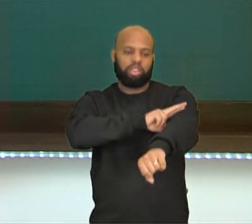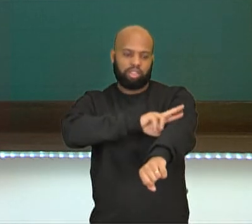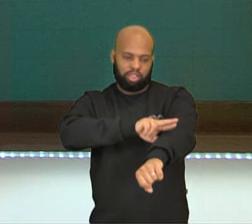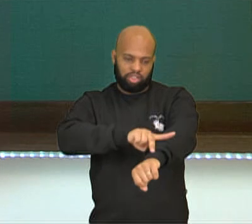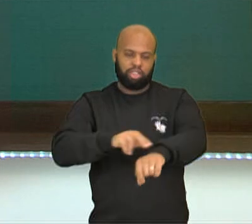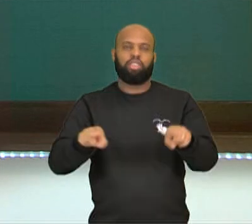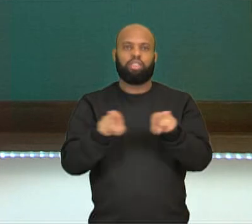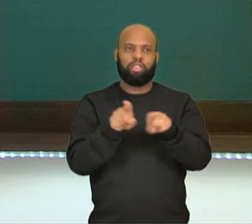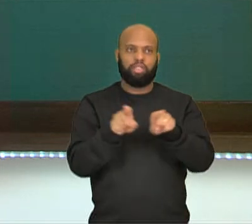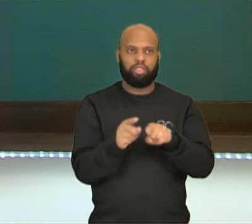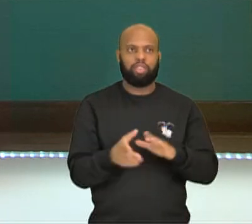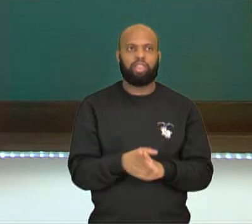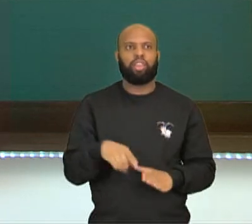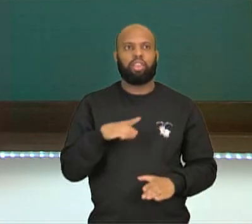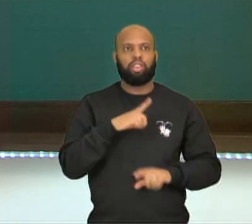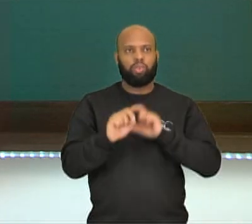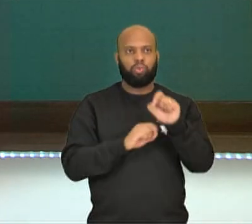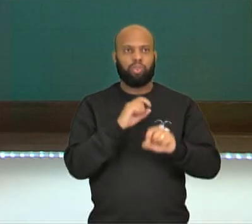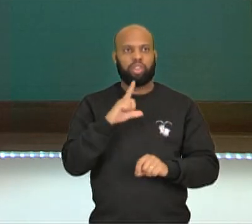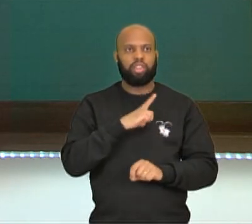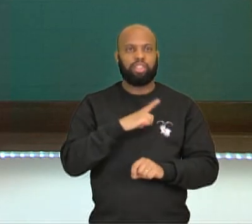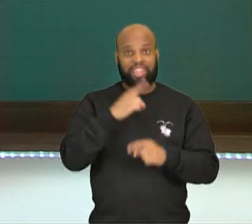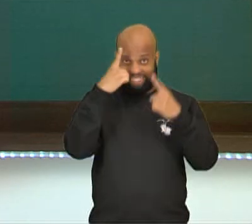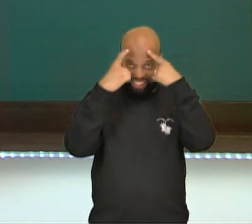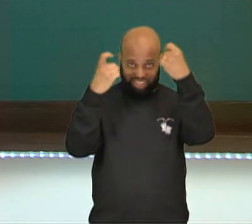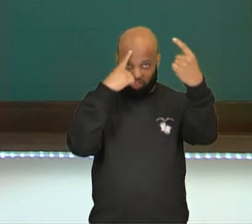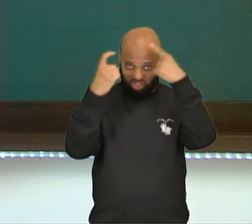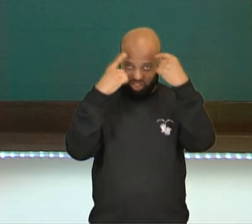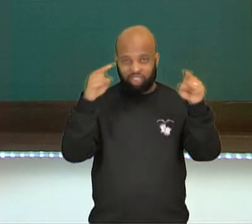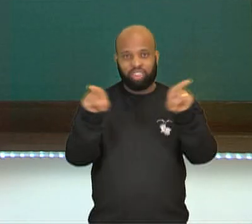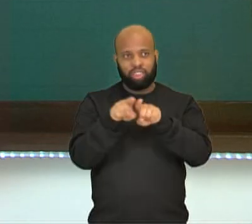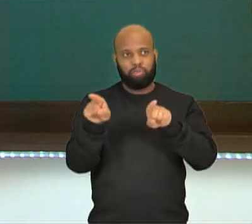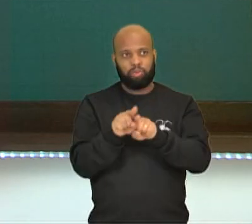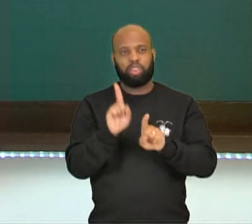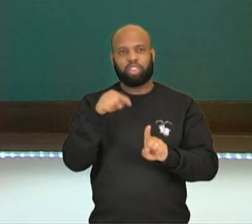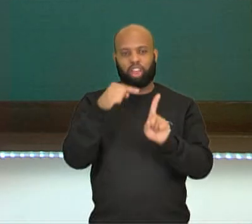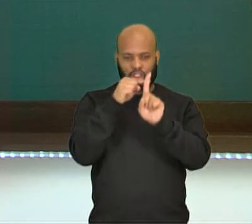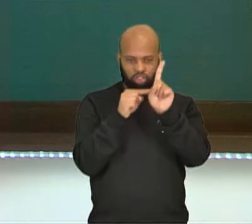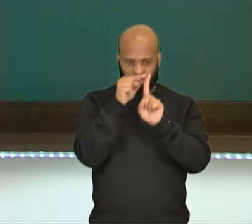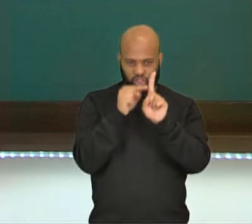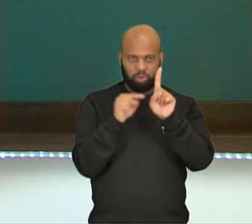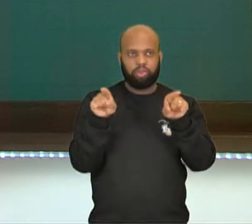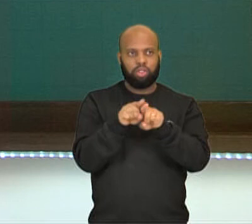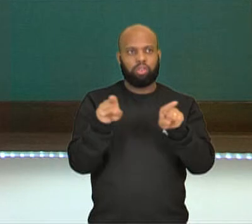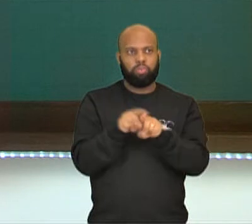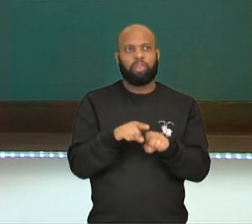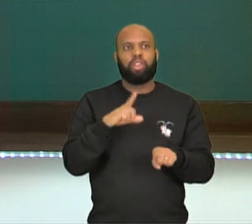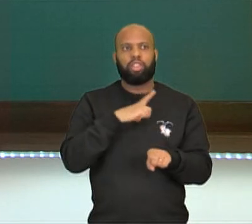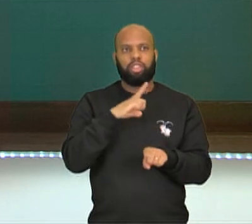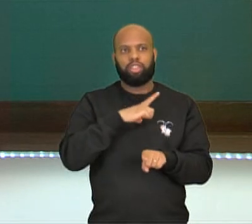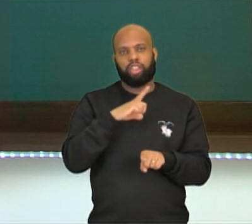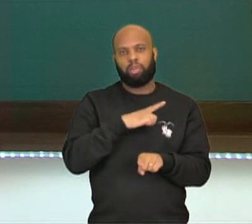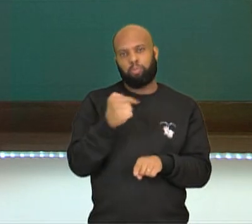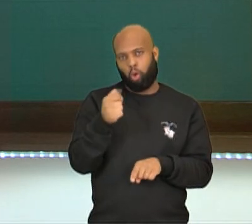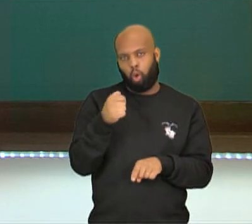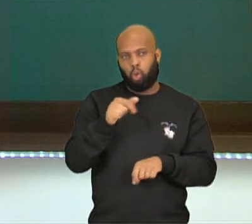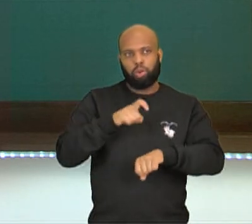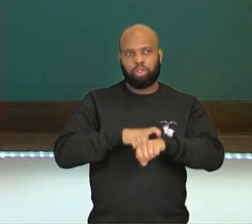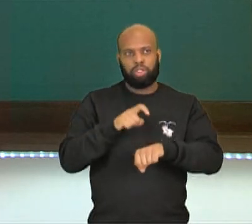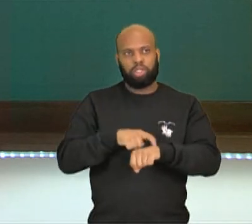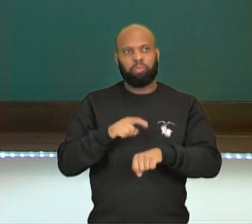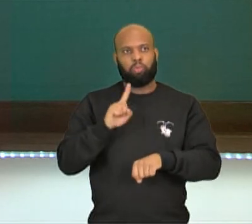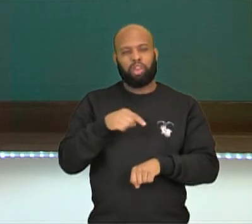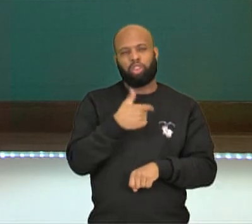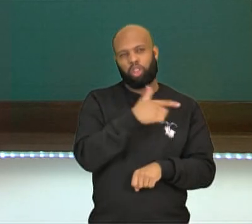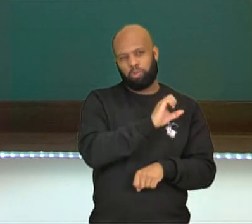étnica. Aqui a gente pode ver também a criativa, que é uma modalidade que foi implementada não há pouco tempo, não podemos dizer pouco